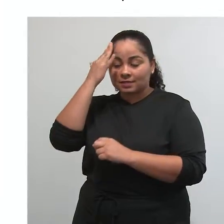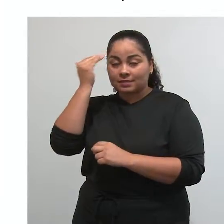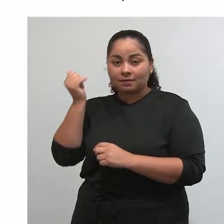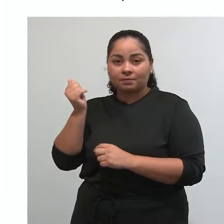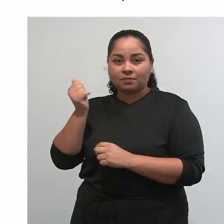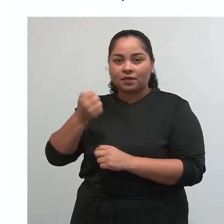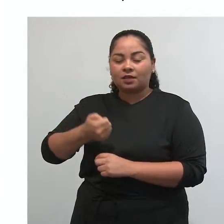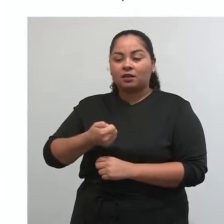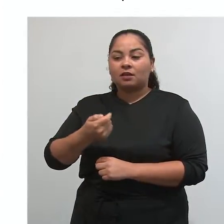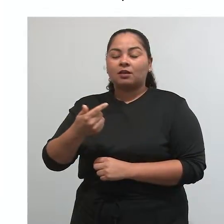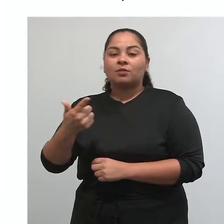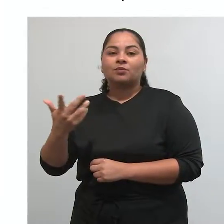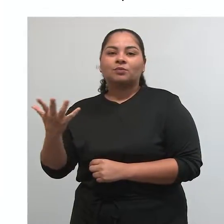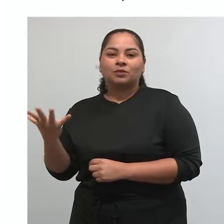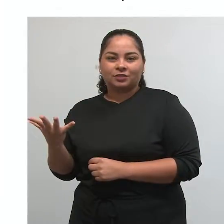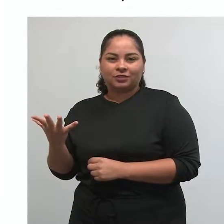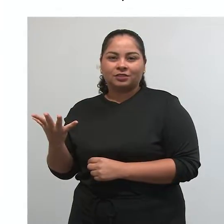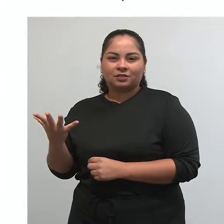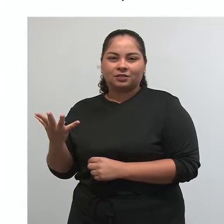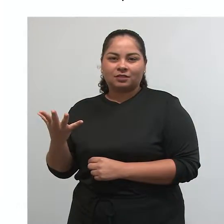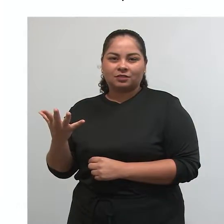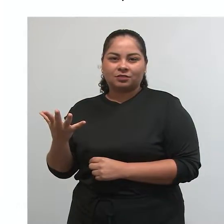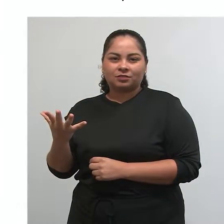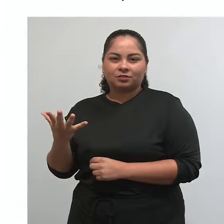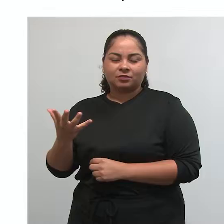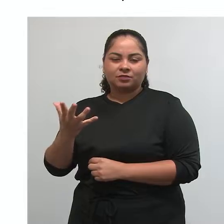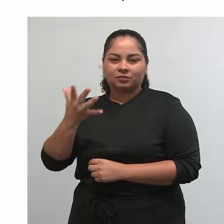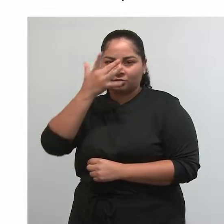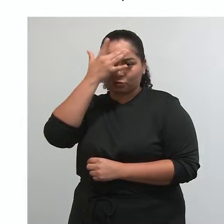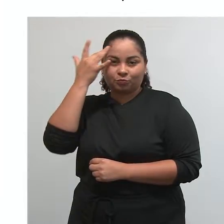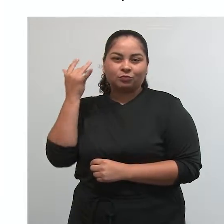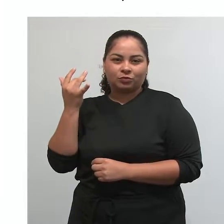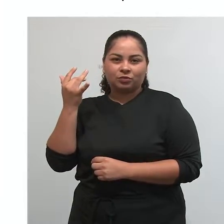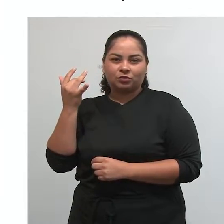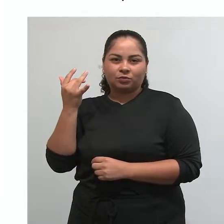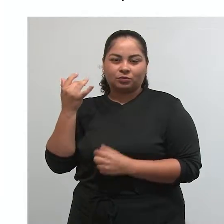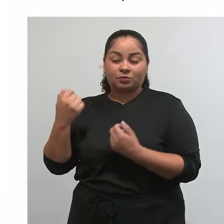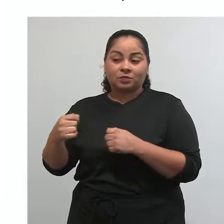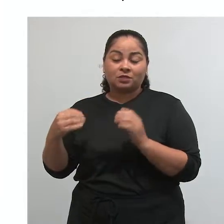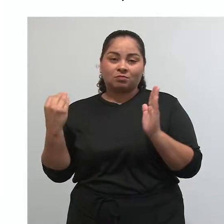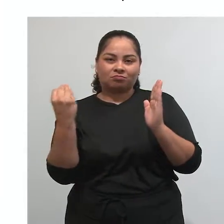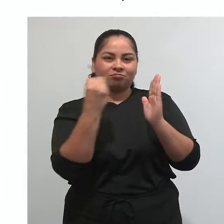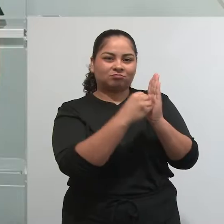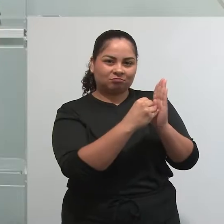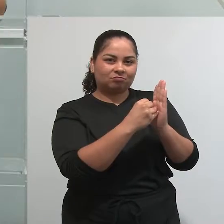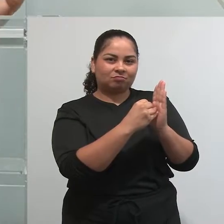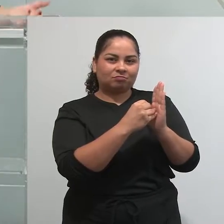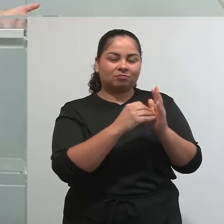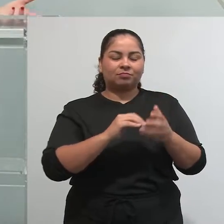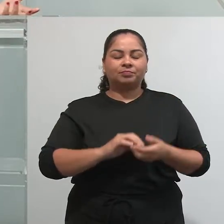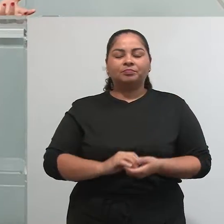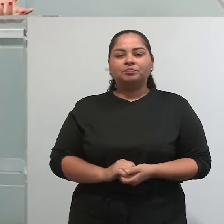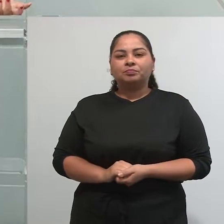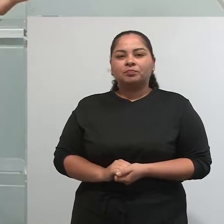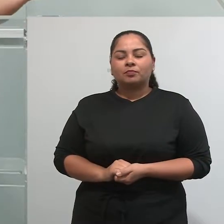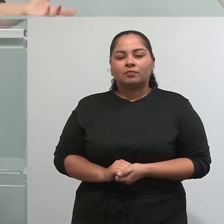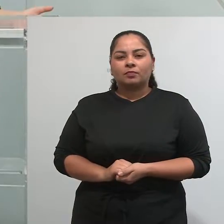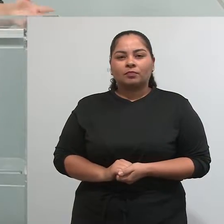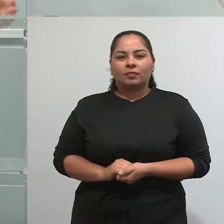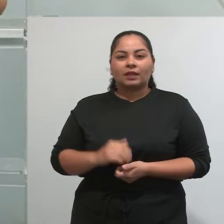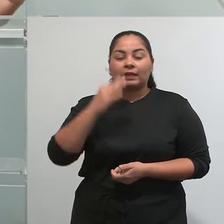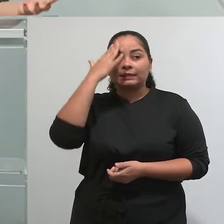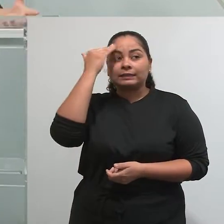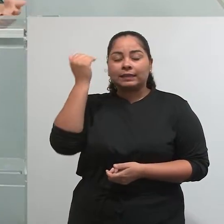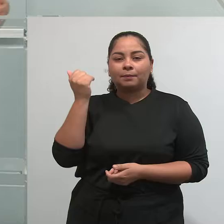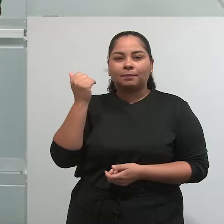outra informação muito importante, tempo de duração. Tem pessoas que têm um tempo disponível,